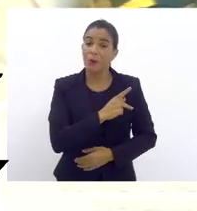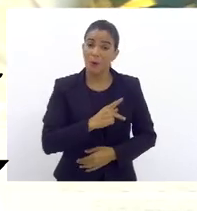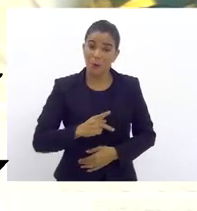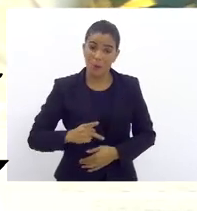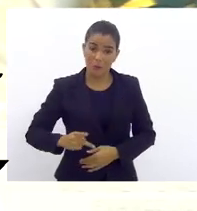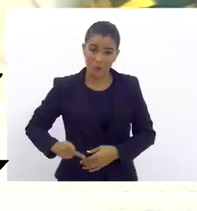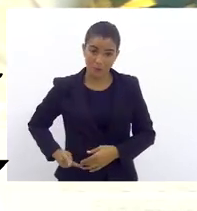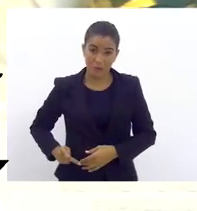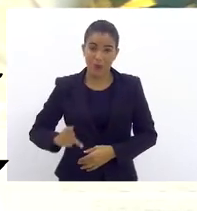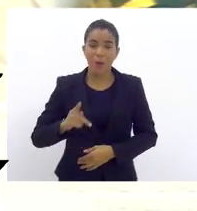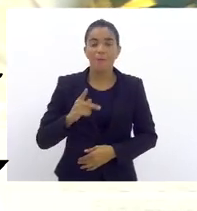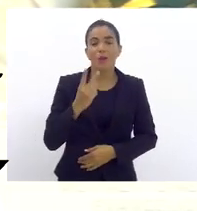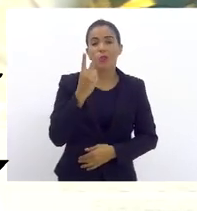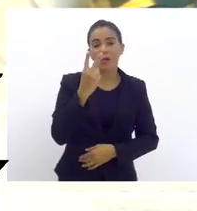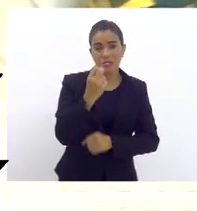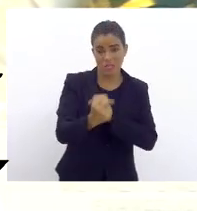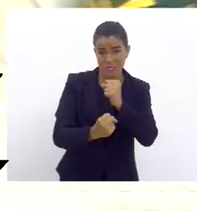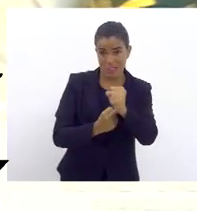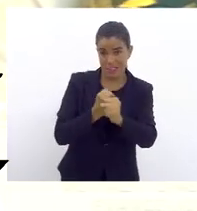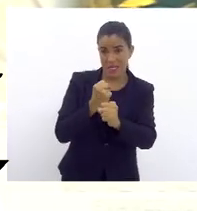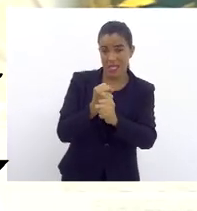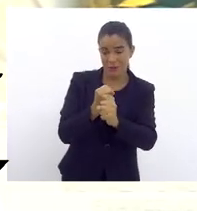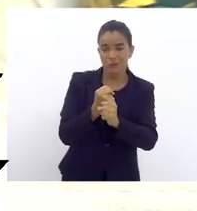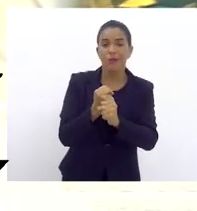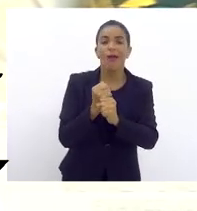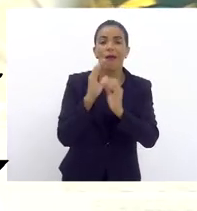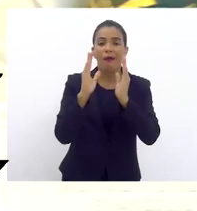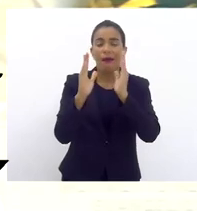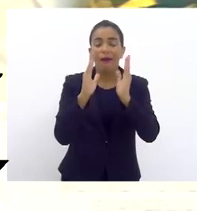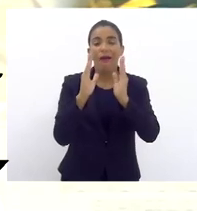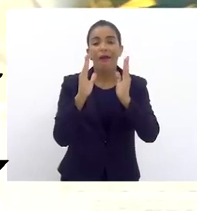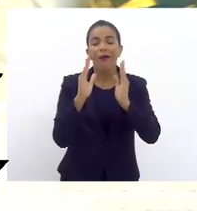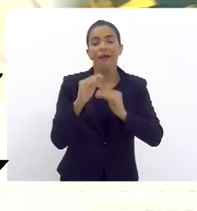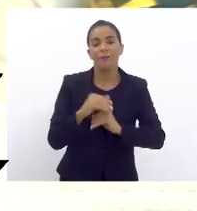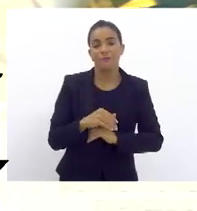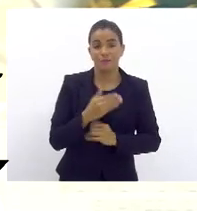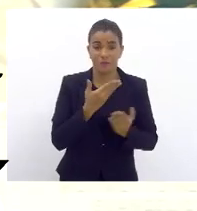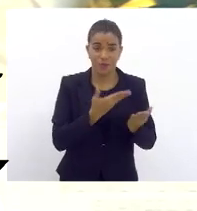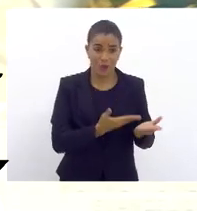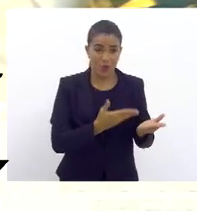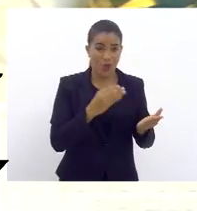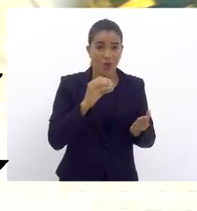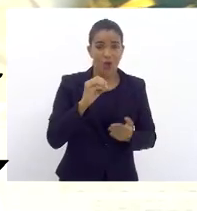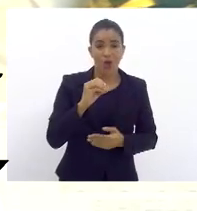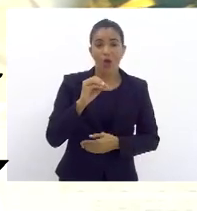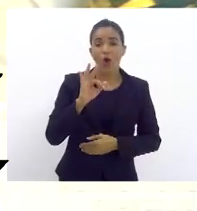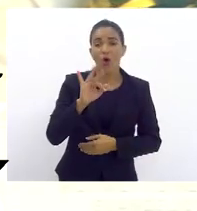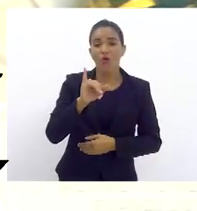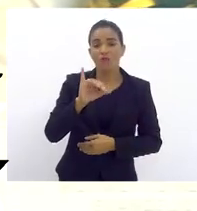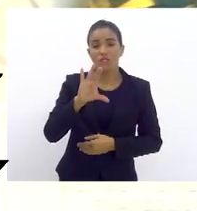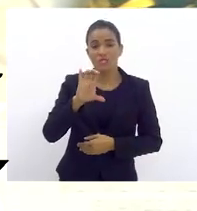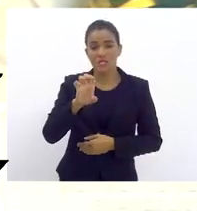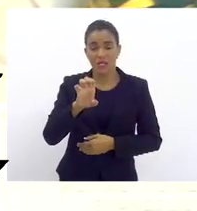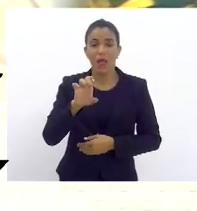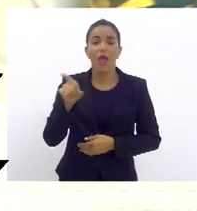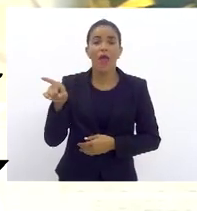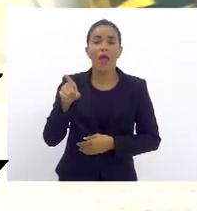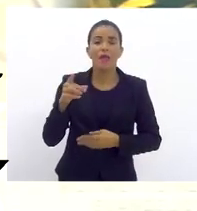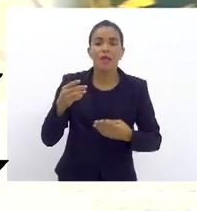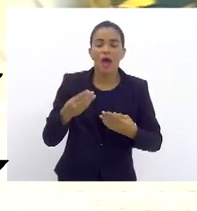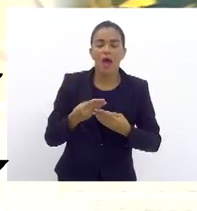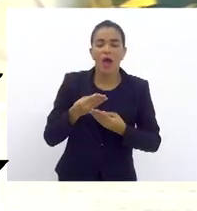biênio 22 24 é o nosso querido ogs é um sacerdote da religião wicca